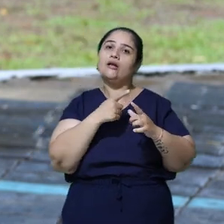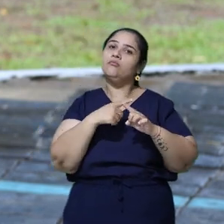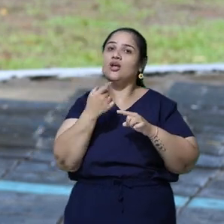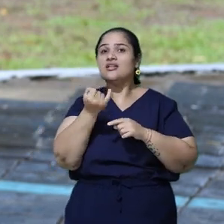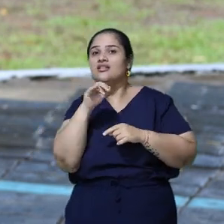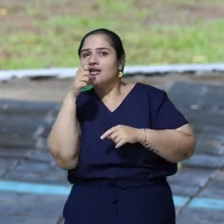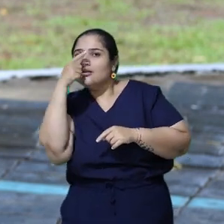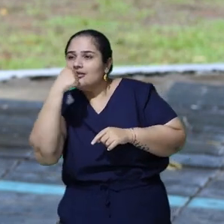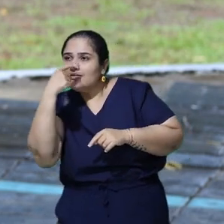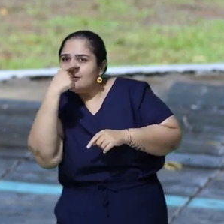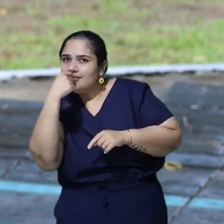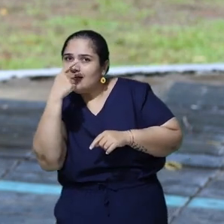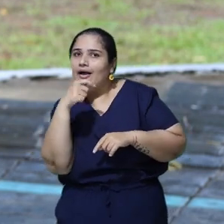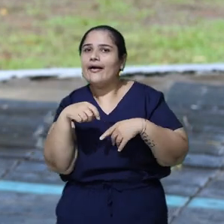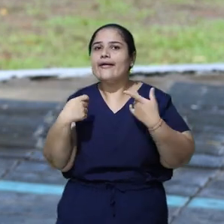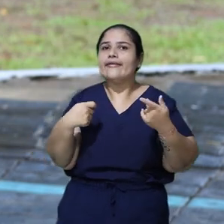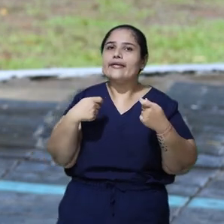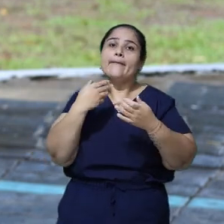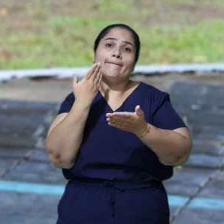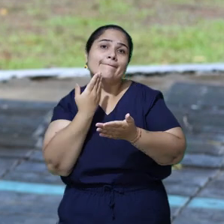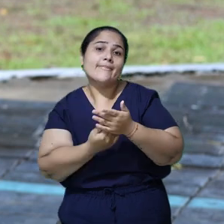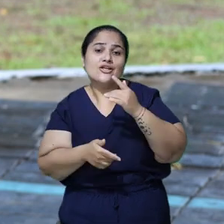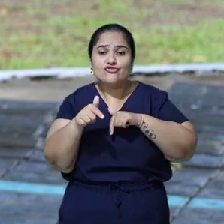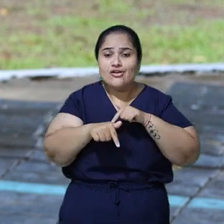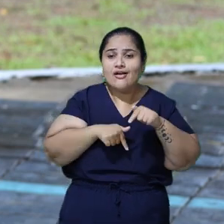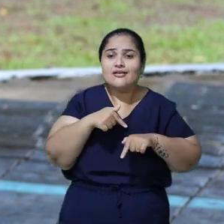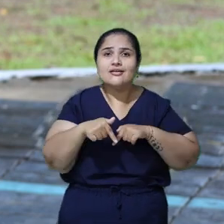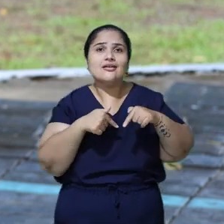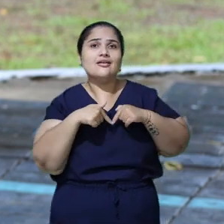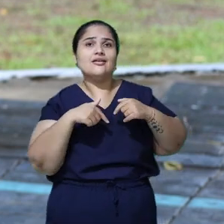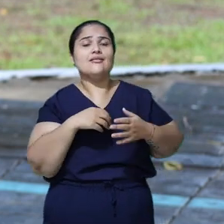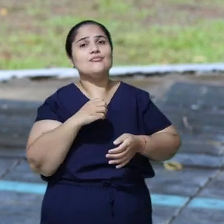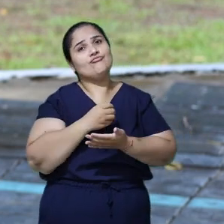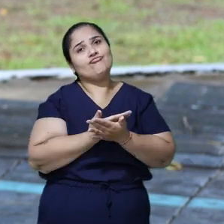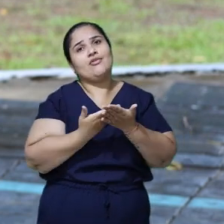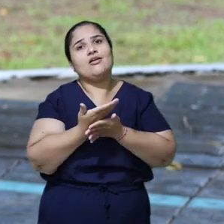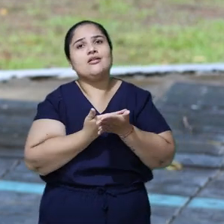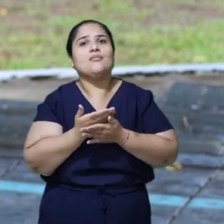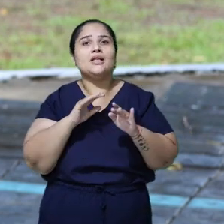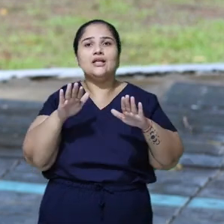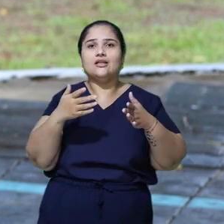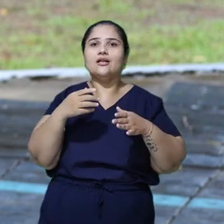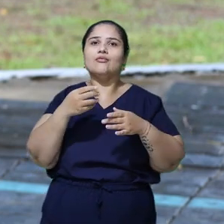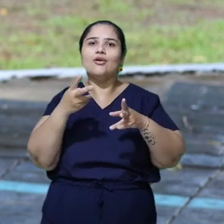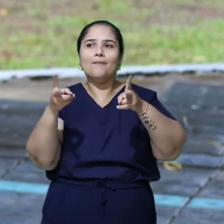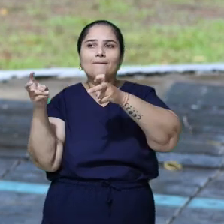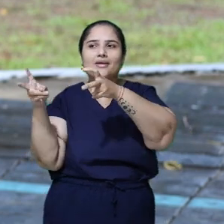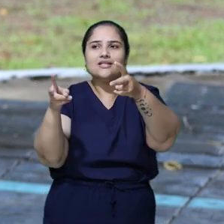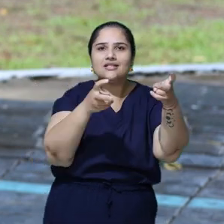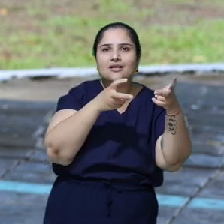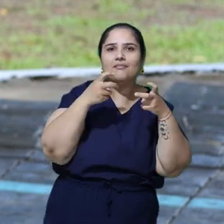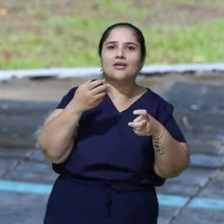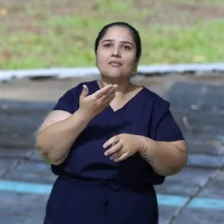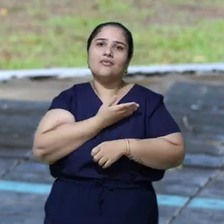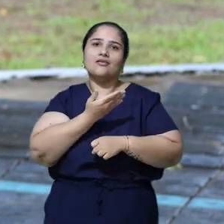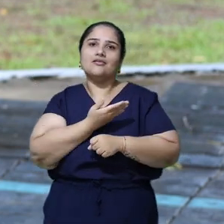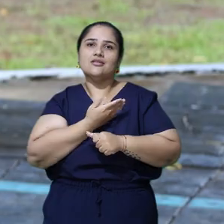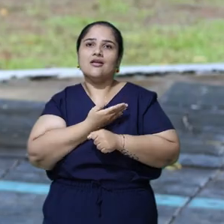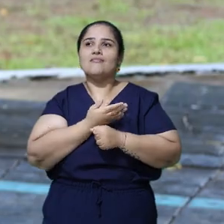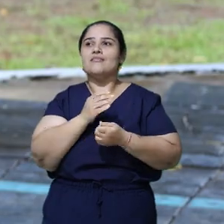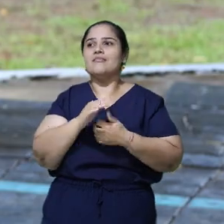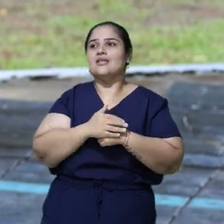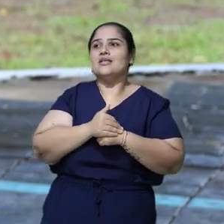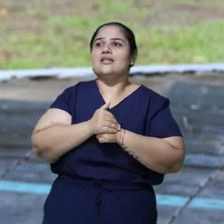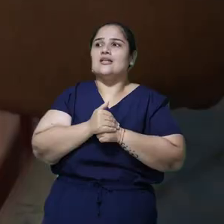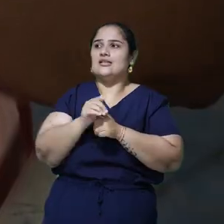já não faria a químio. Então, eu via todas as minhas amigas de ciclo indo interrompendo o ciclo de quimioterapia, porque ficavam com gripe